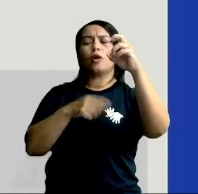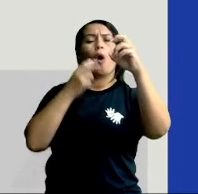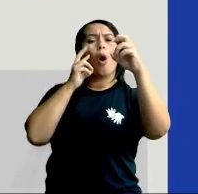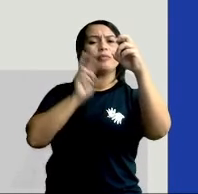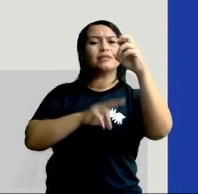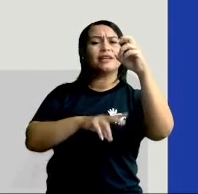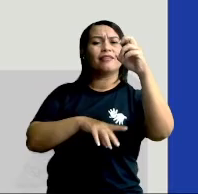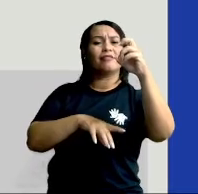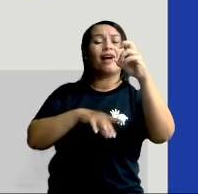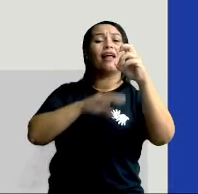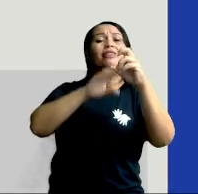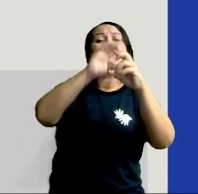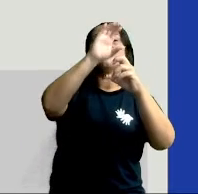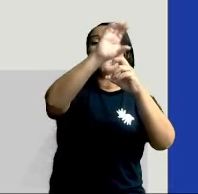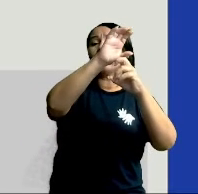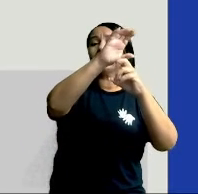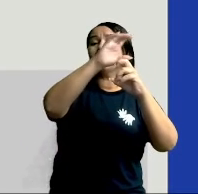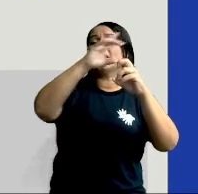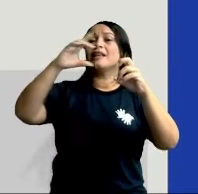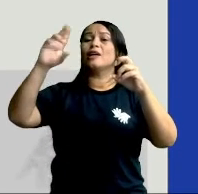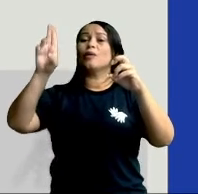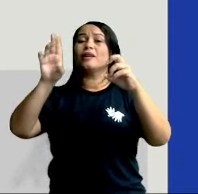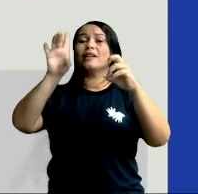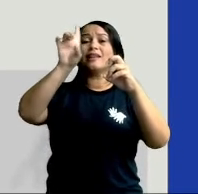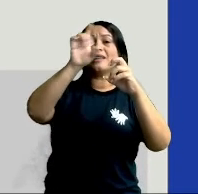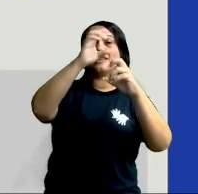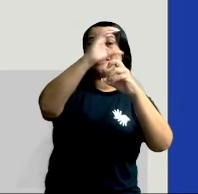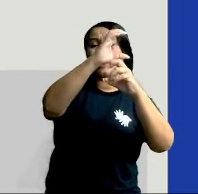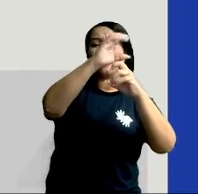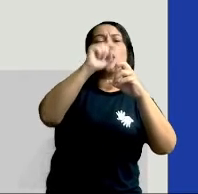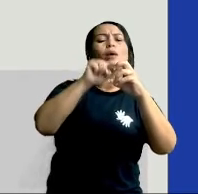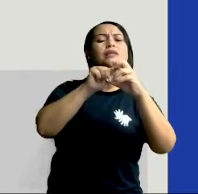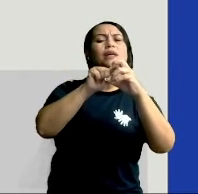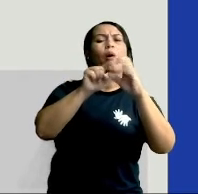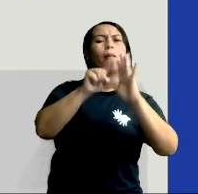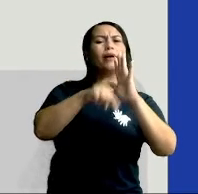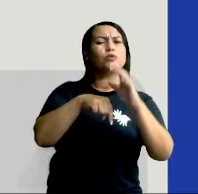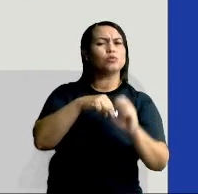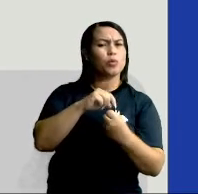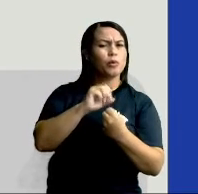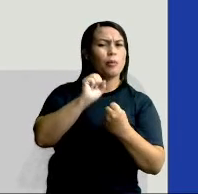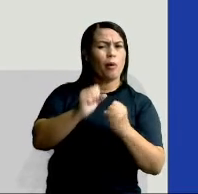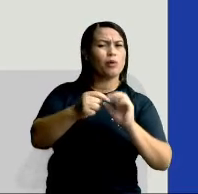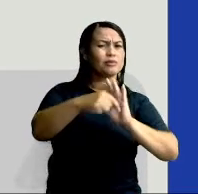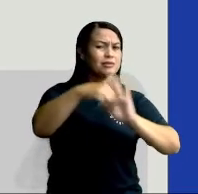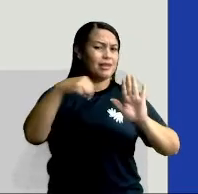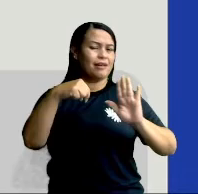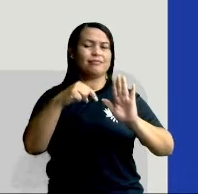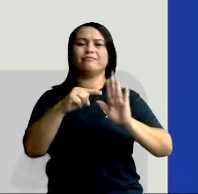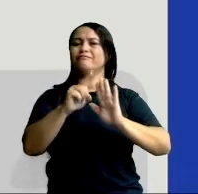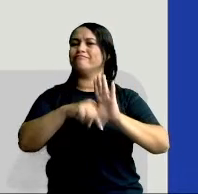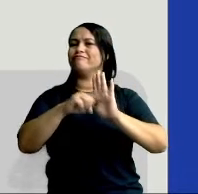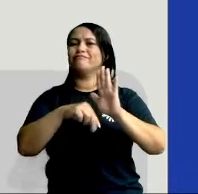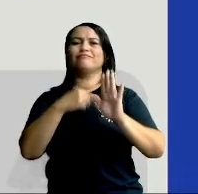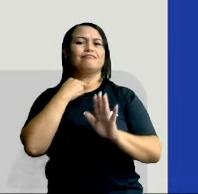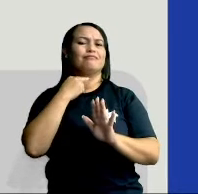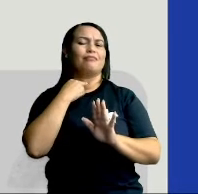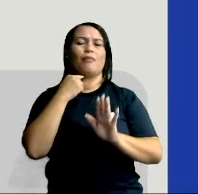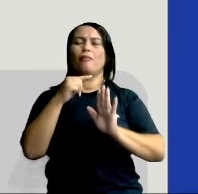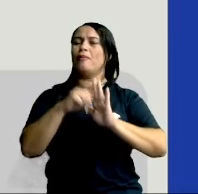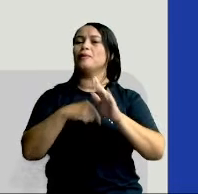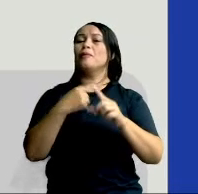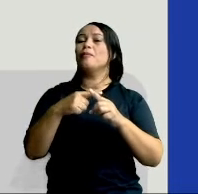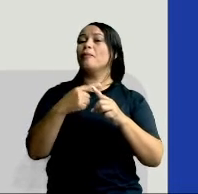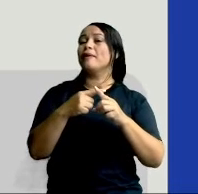que na ordem das centenas, 5 menos 8. Posso fazer a subtração? Não. No conjunto dos números